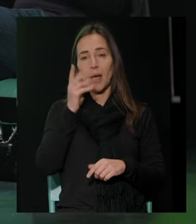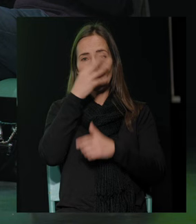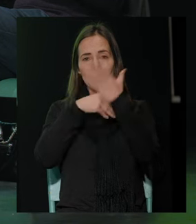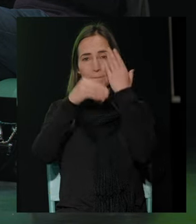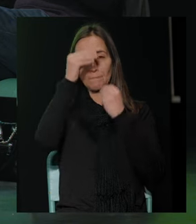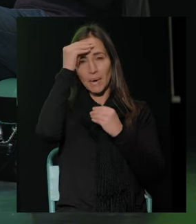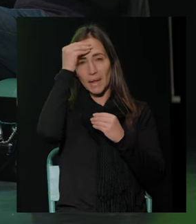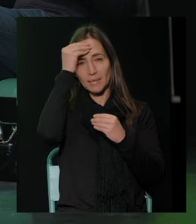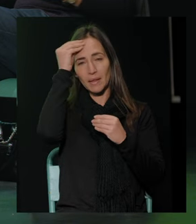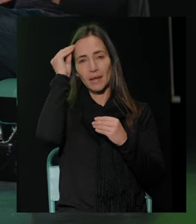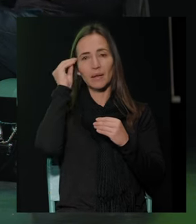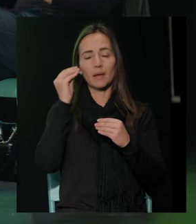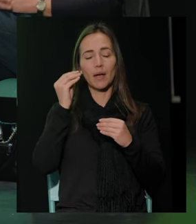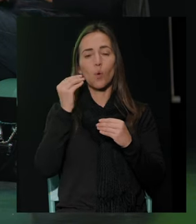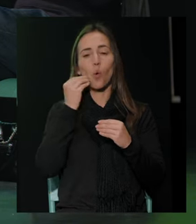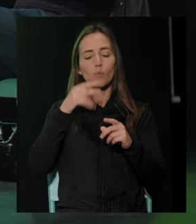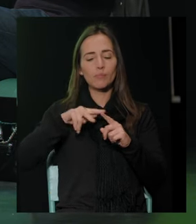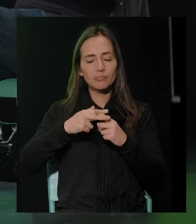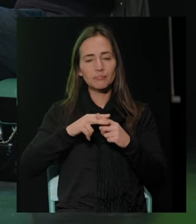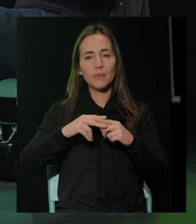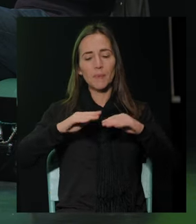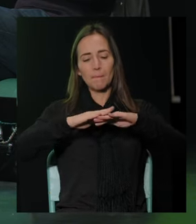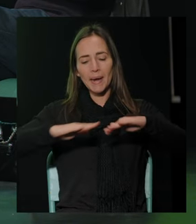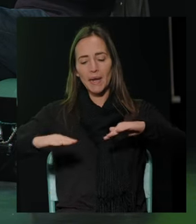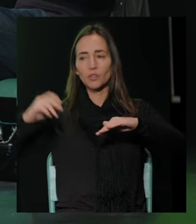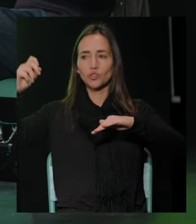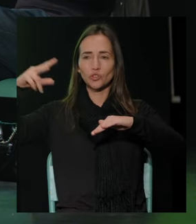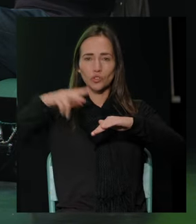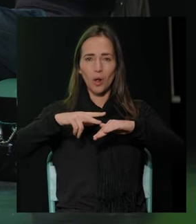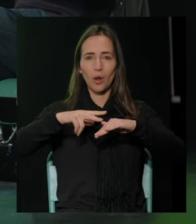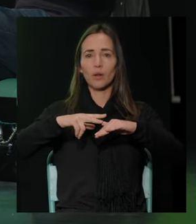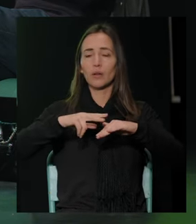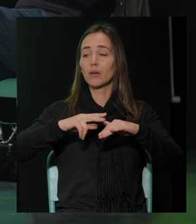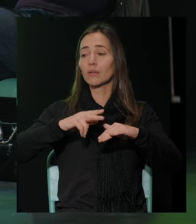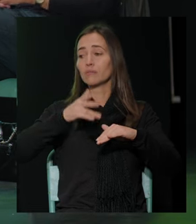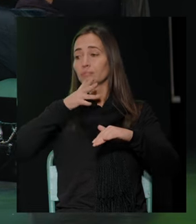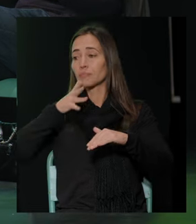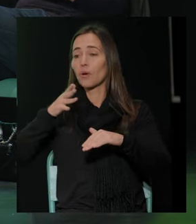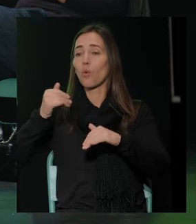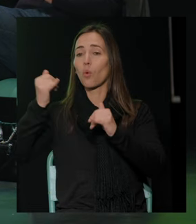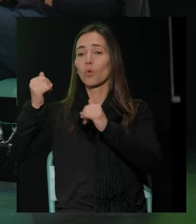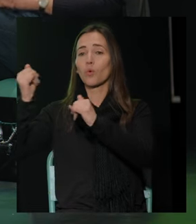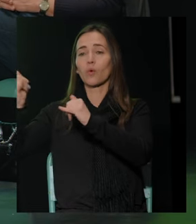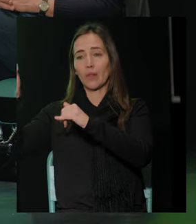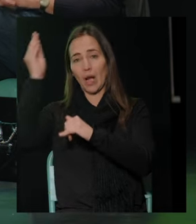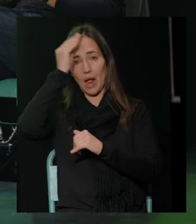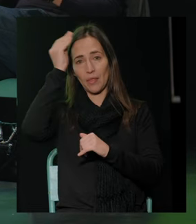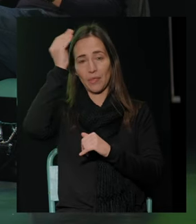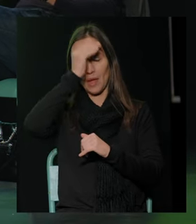aprendem a montar os painéis solares e a instalá-los nas aldeias e vão passando a palavra a outras aldeias, e é